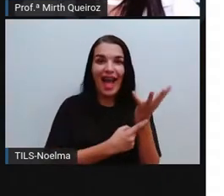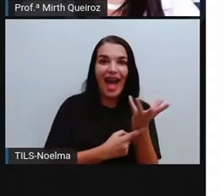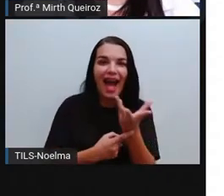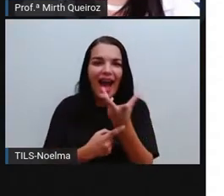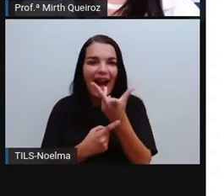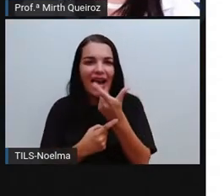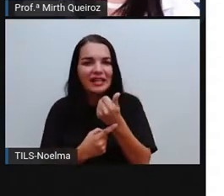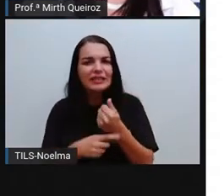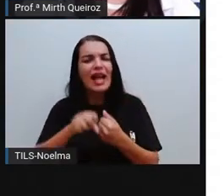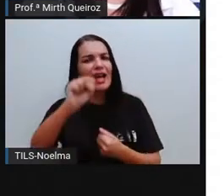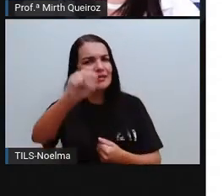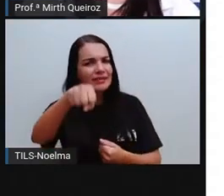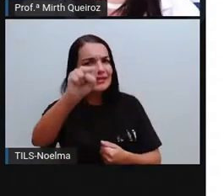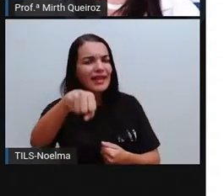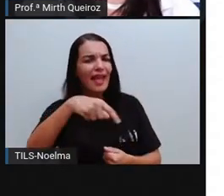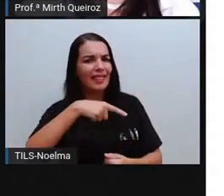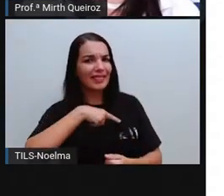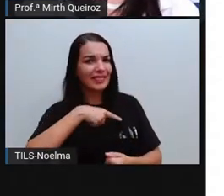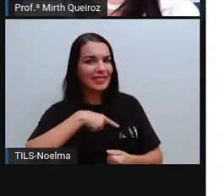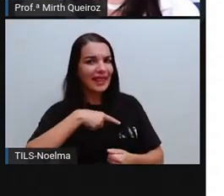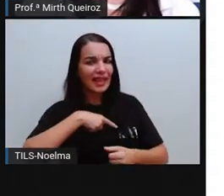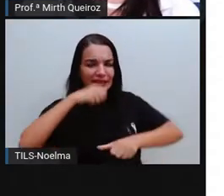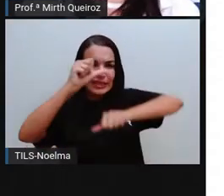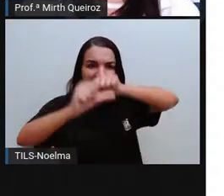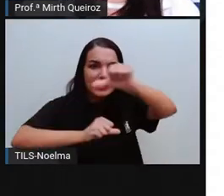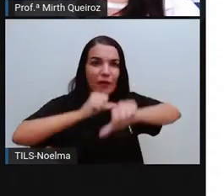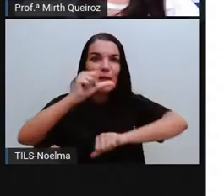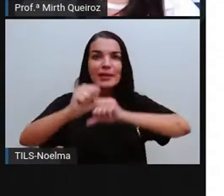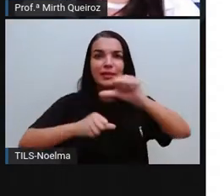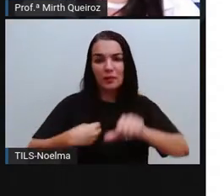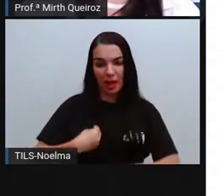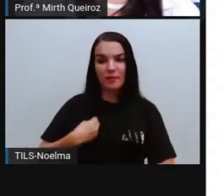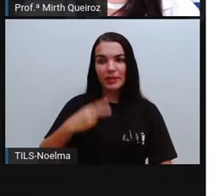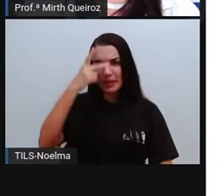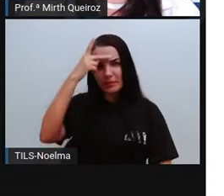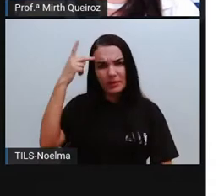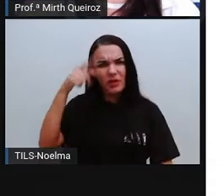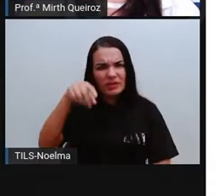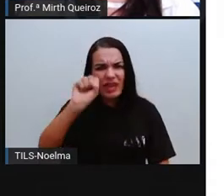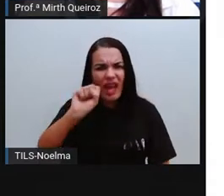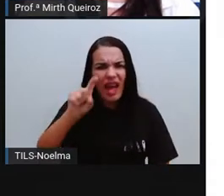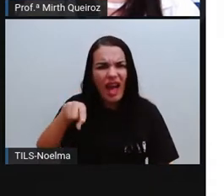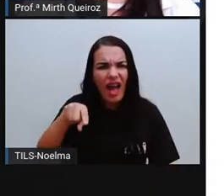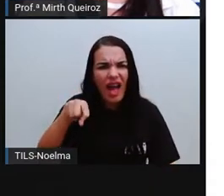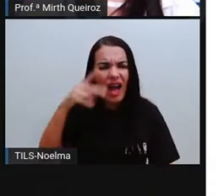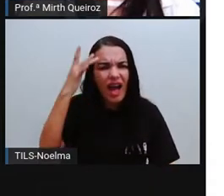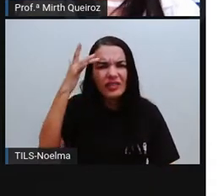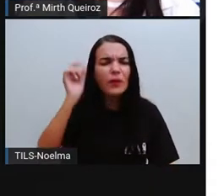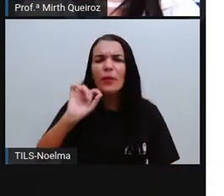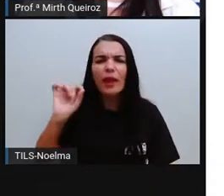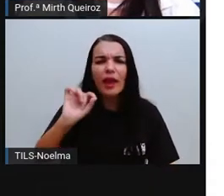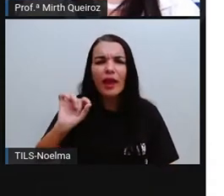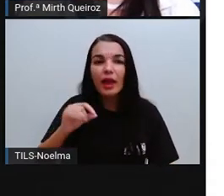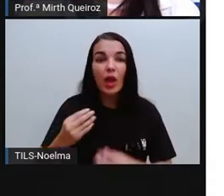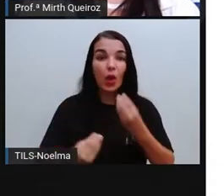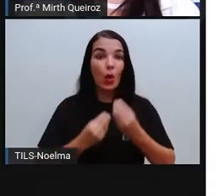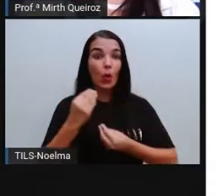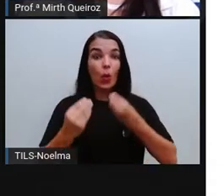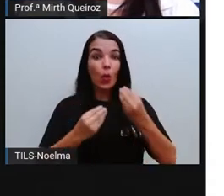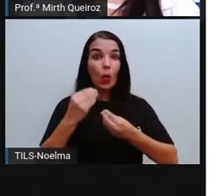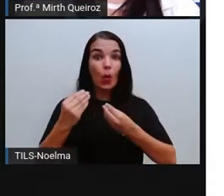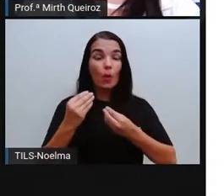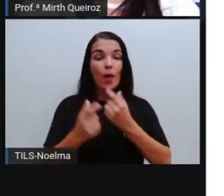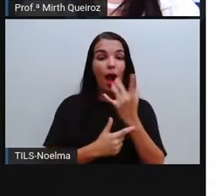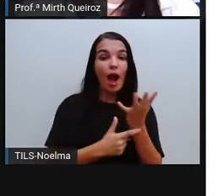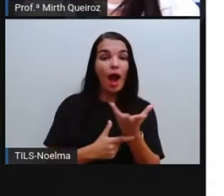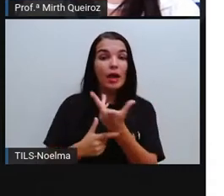Ela é capaz de transformar a vida das pessoas? O que vocês acham? Como é que a arte está presente aí